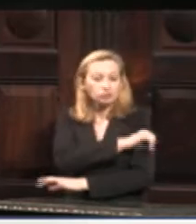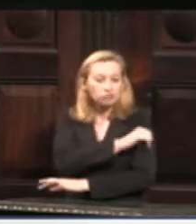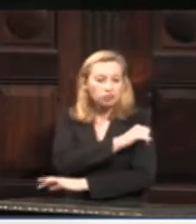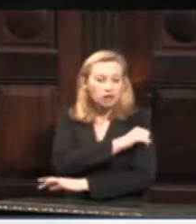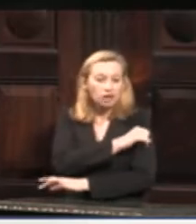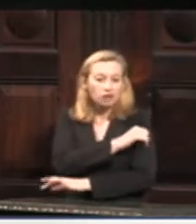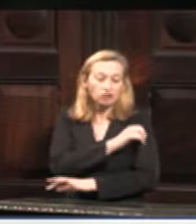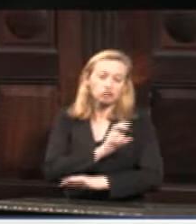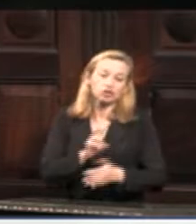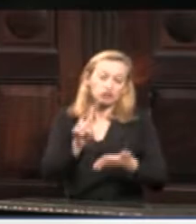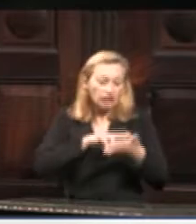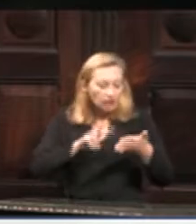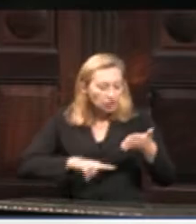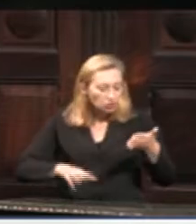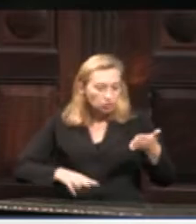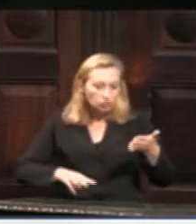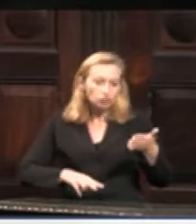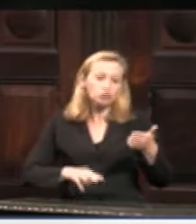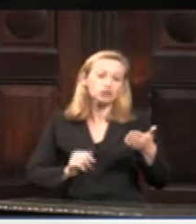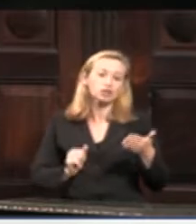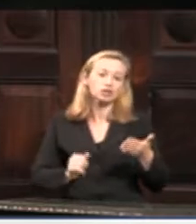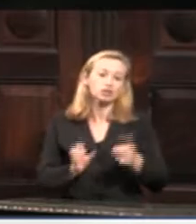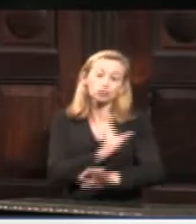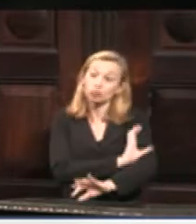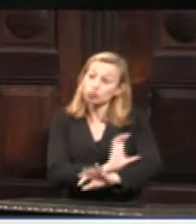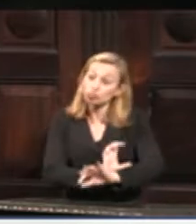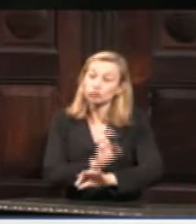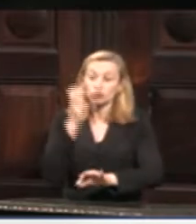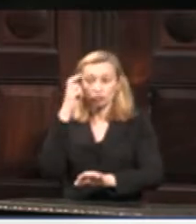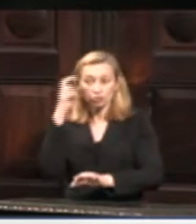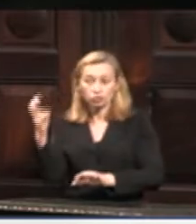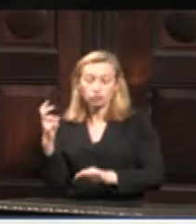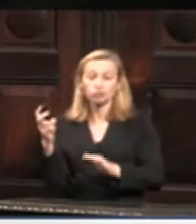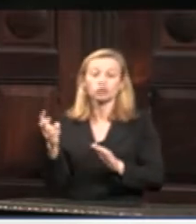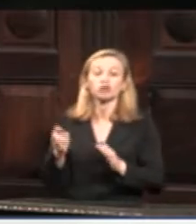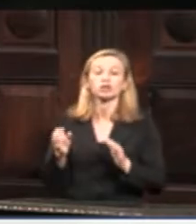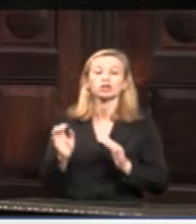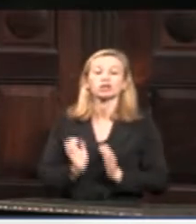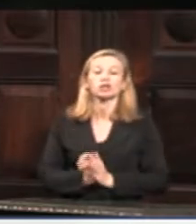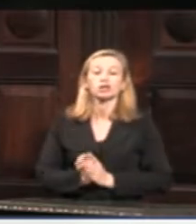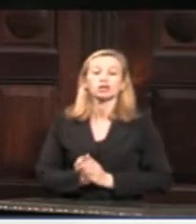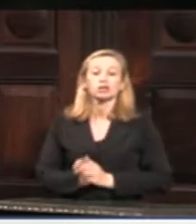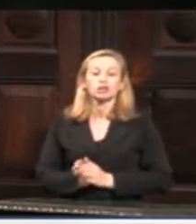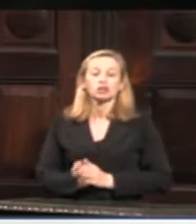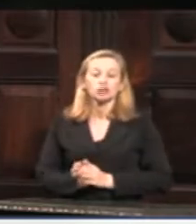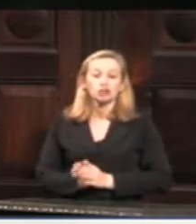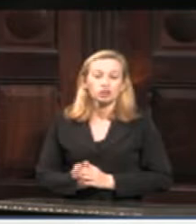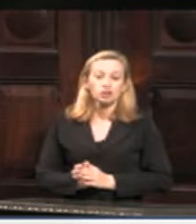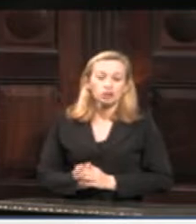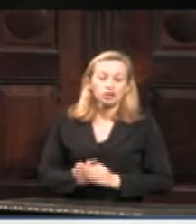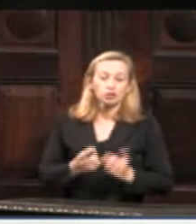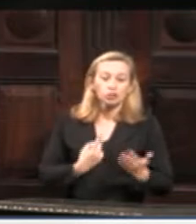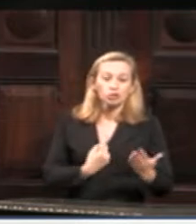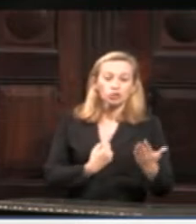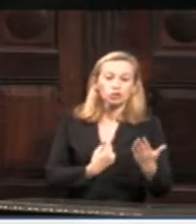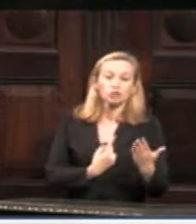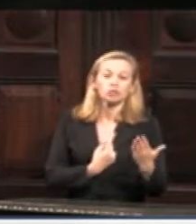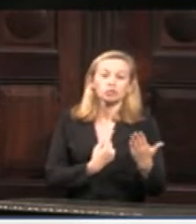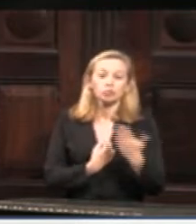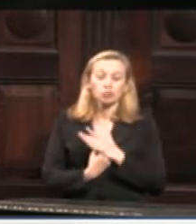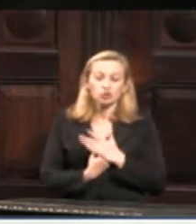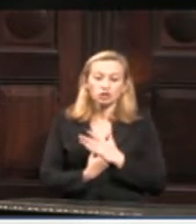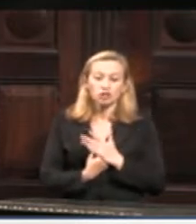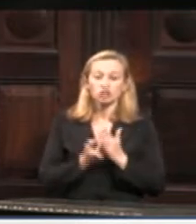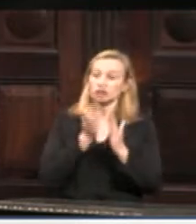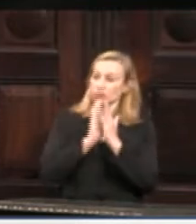uma atividade muito importante. Vossa Excelência sabe, me apoiou inclusive, eu presido aqui na Casa da Frente Parlamentar em defesa da biblioteca do livro e da leitura. E